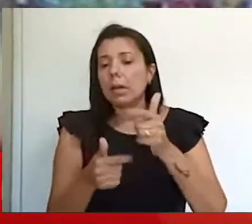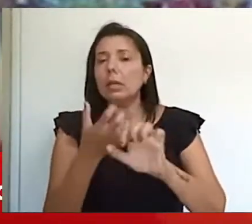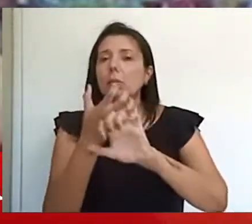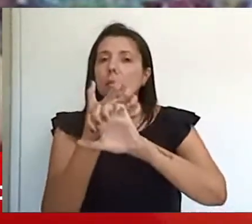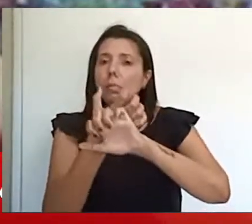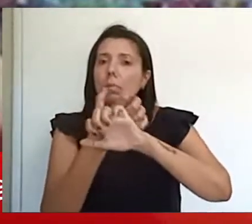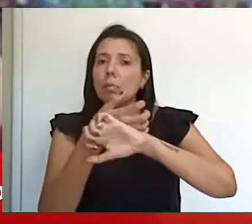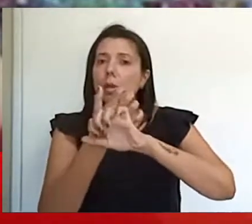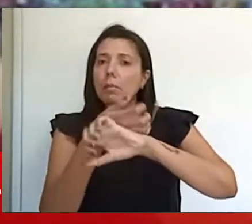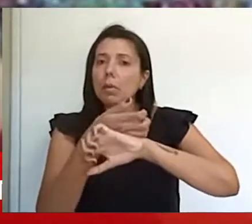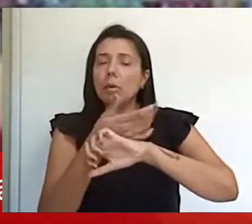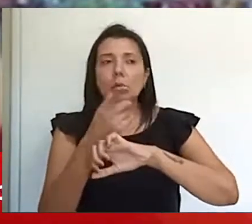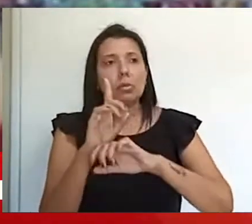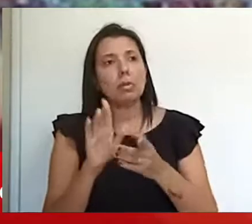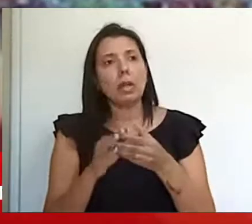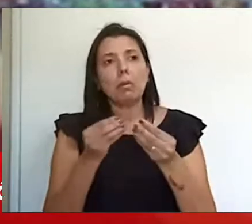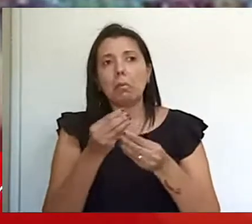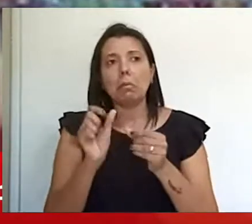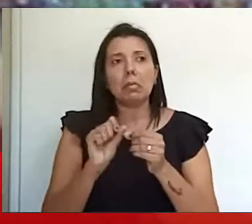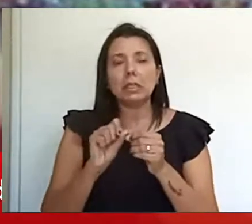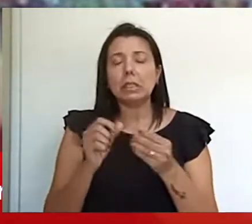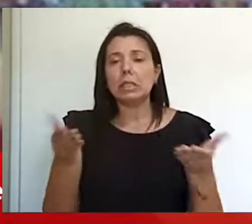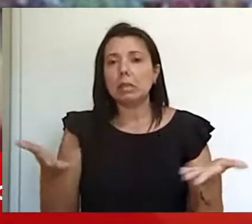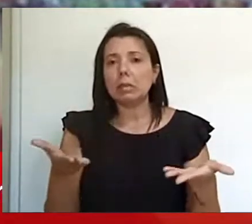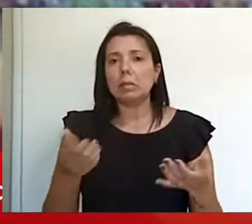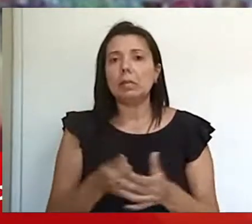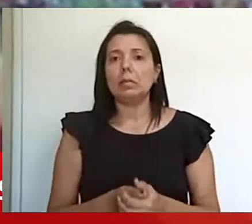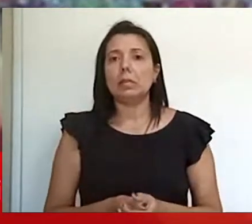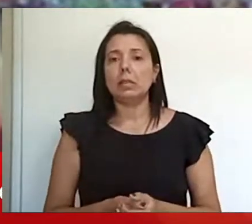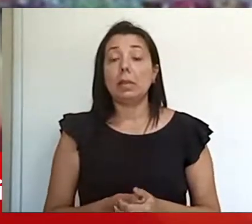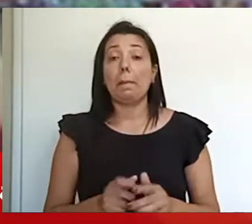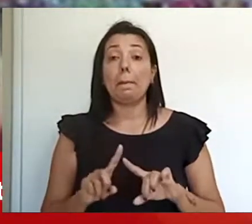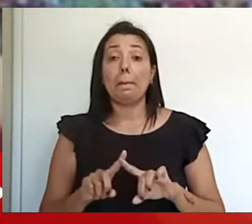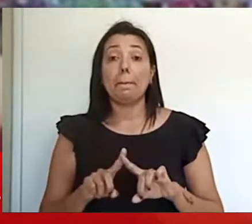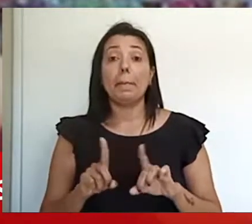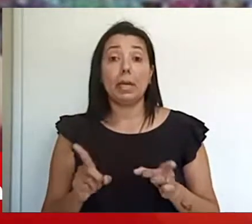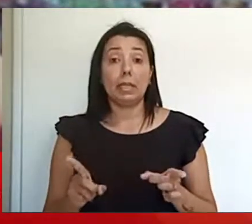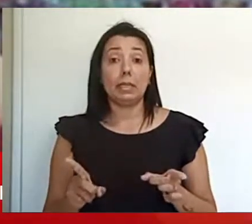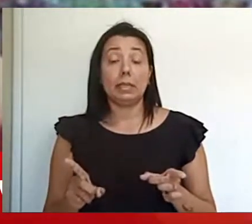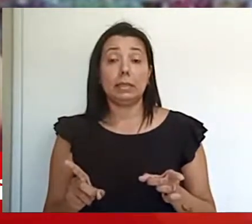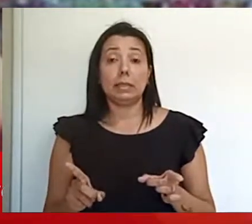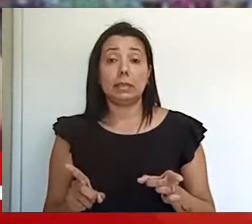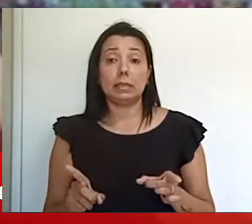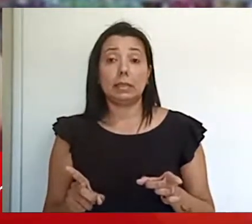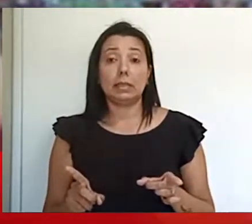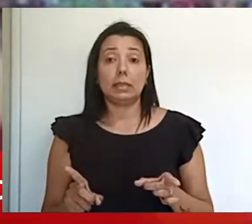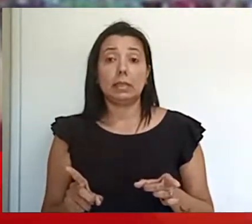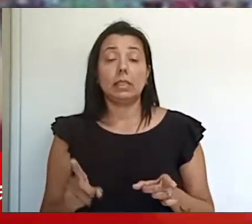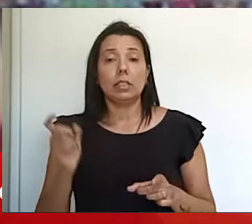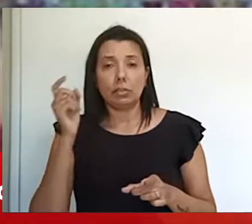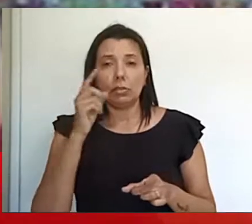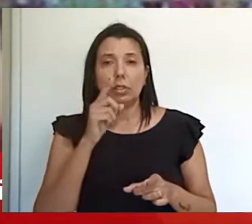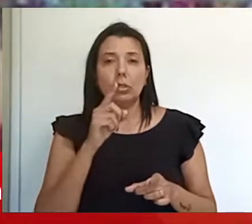vai lidar com esse momento, mas é um momento que exige bastante cuidado. A gente tem que